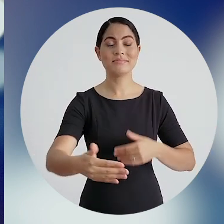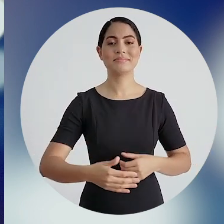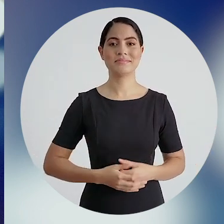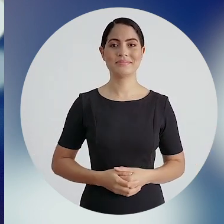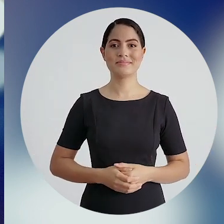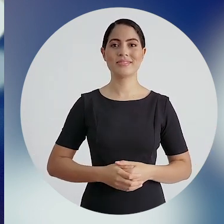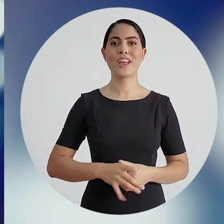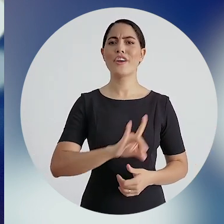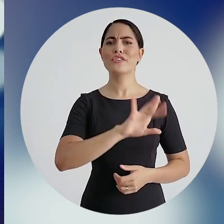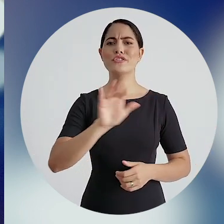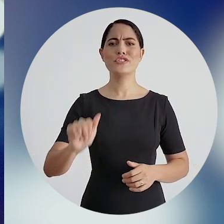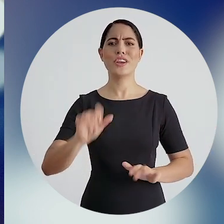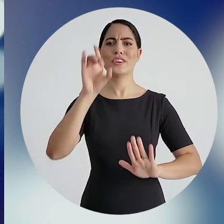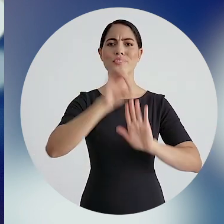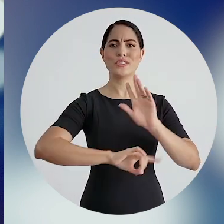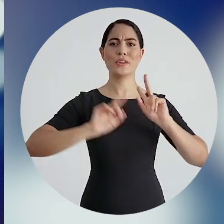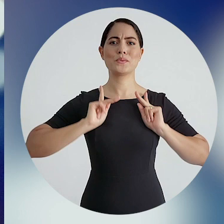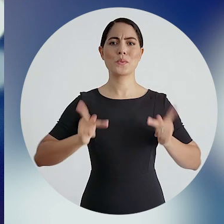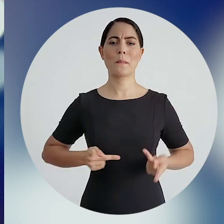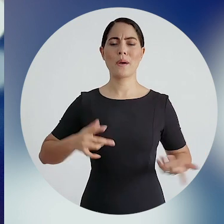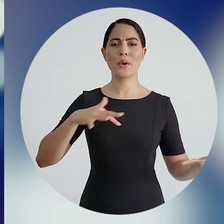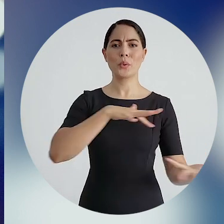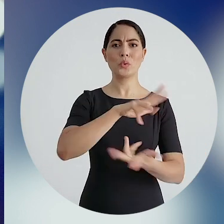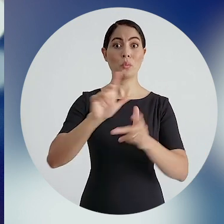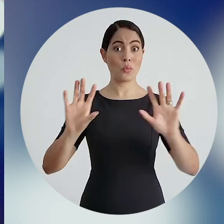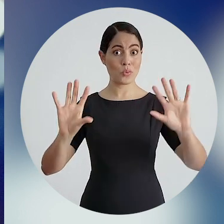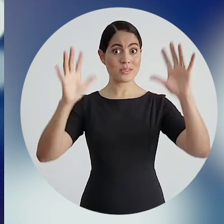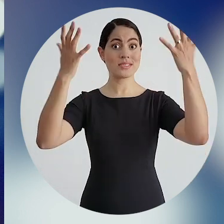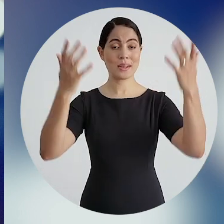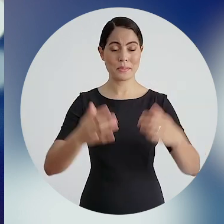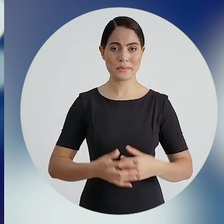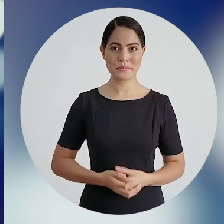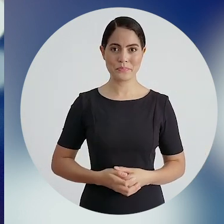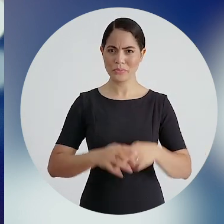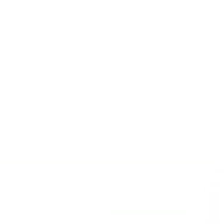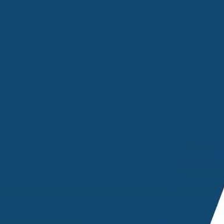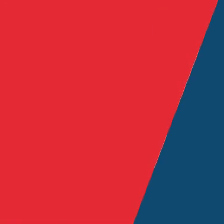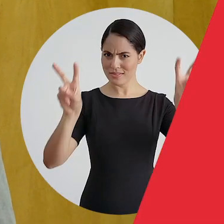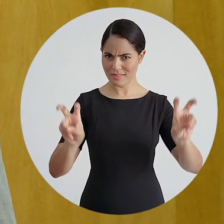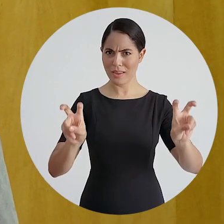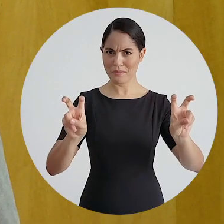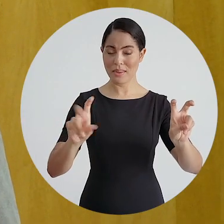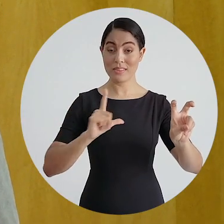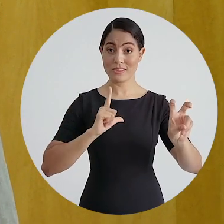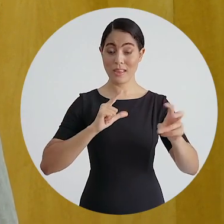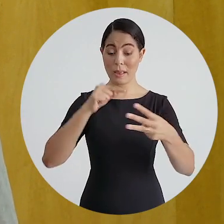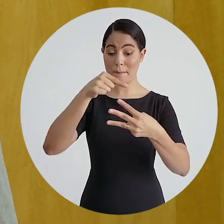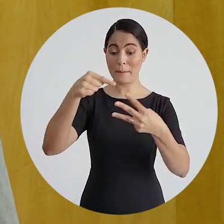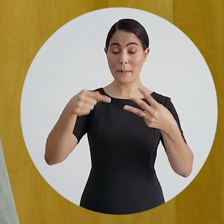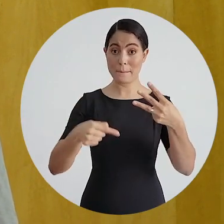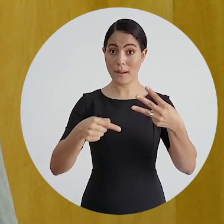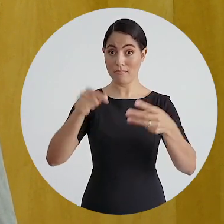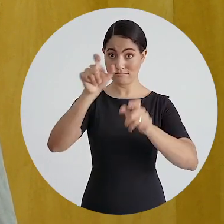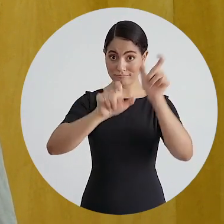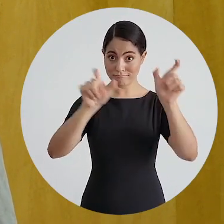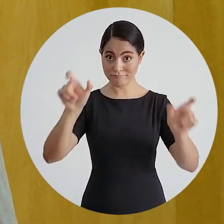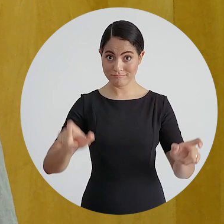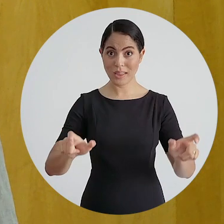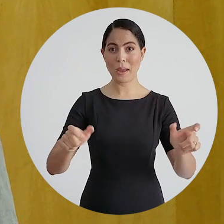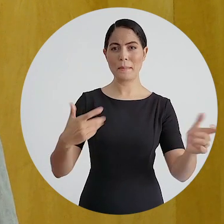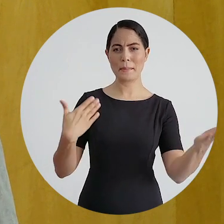dia 10, data em que se celebra os direitos humanos em todo o mundo. Sobre o assunto, nós convidamos